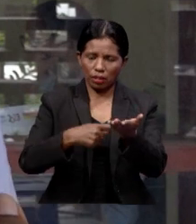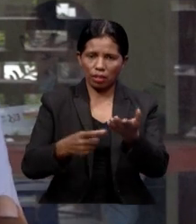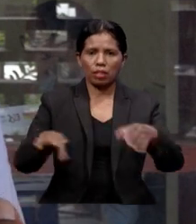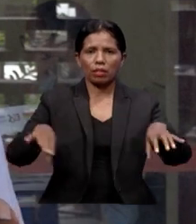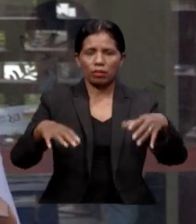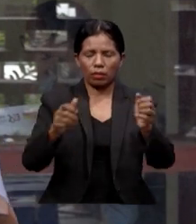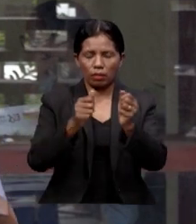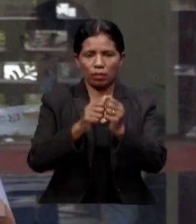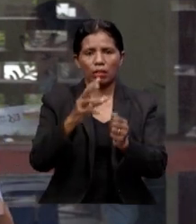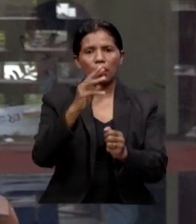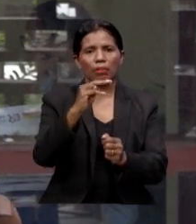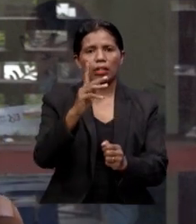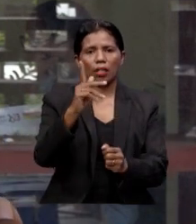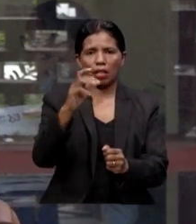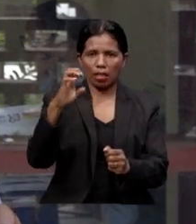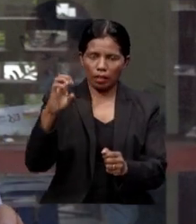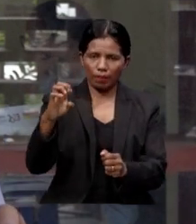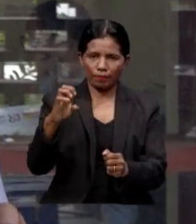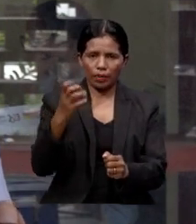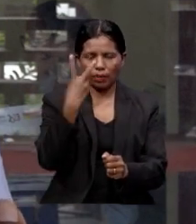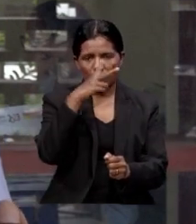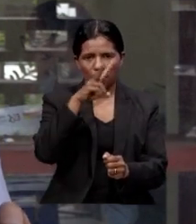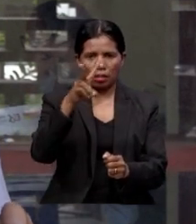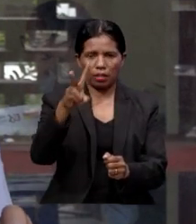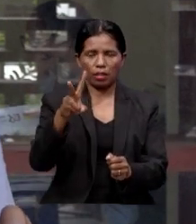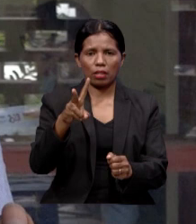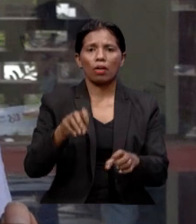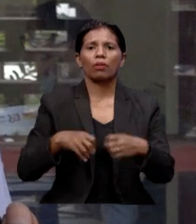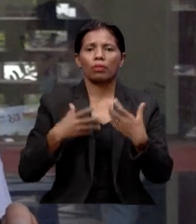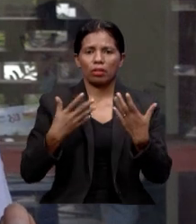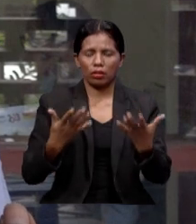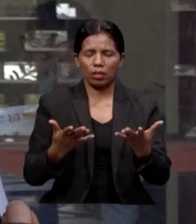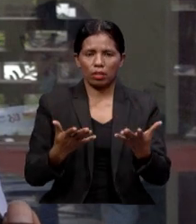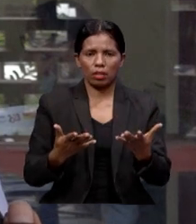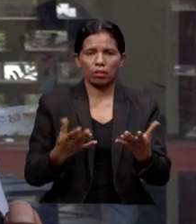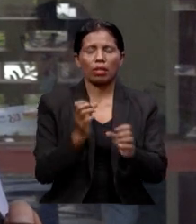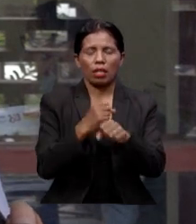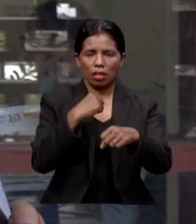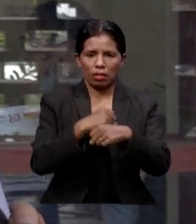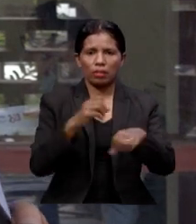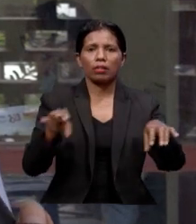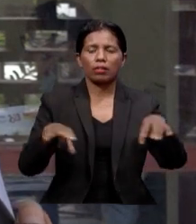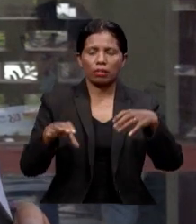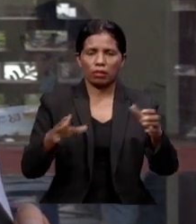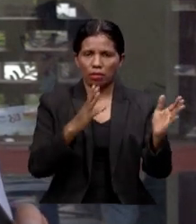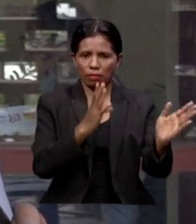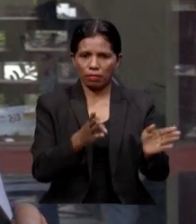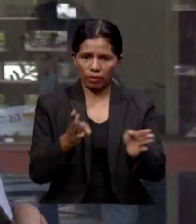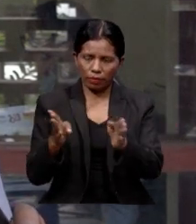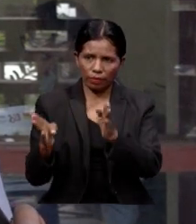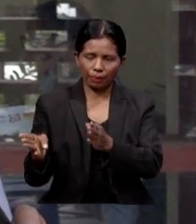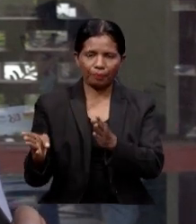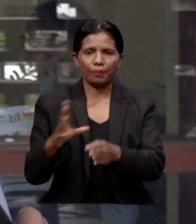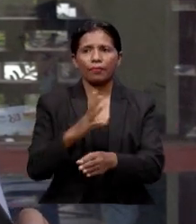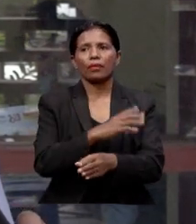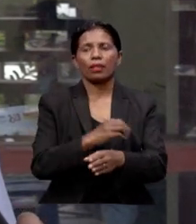go mekai hodi hare oin sama kato simplifika proseso